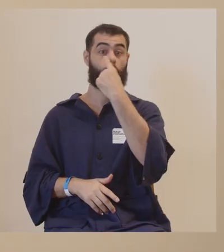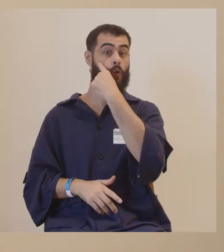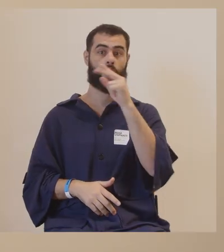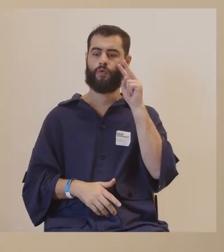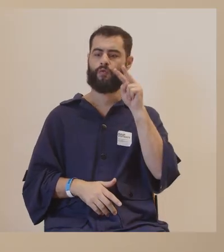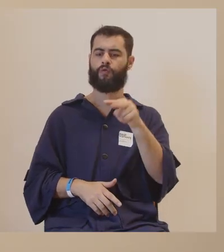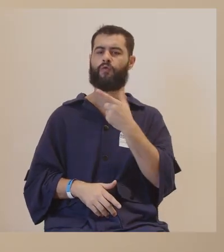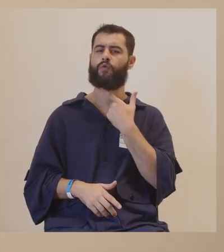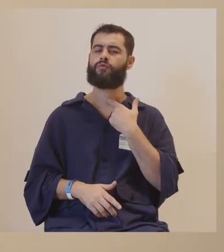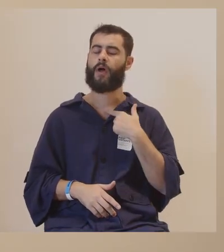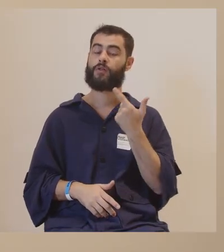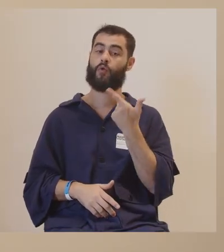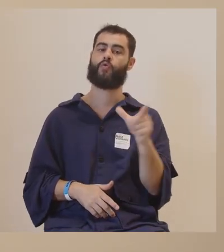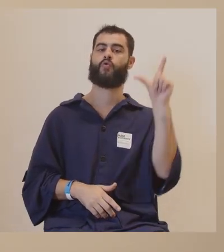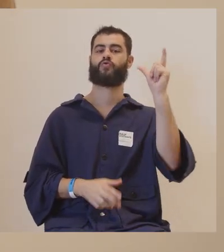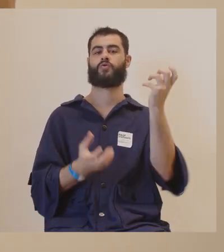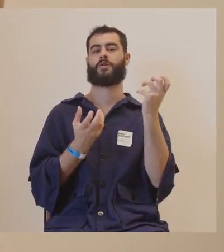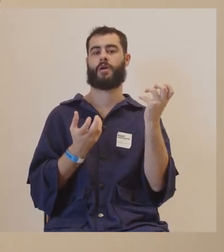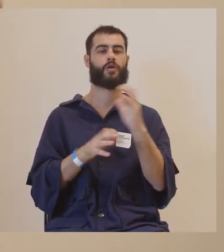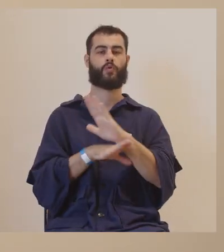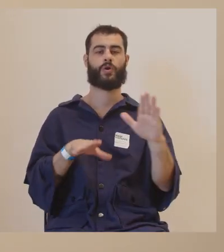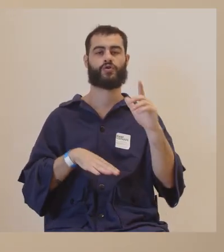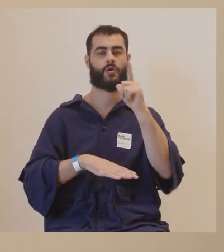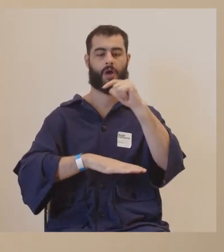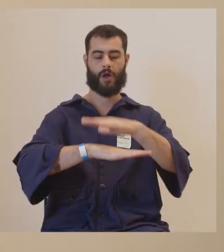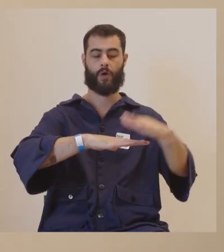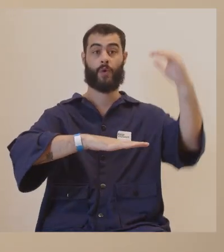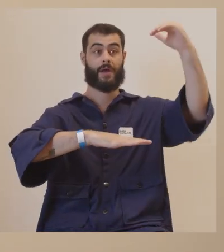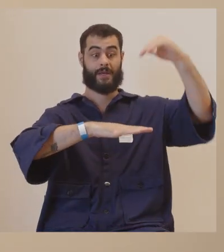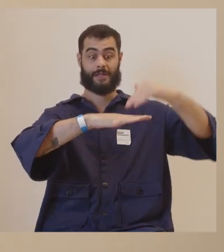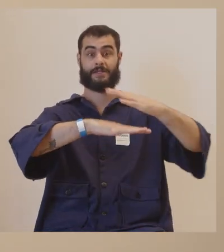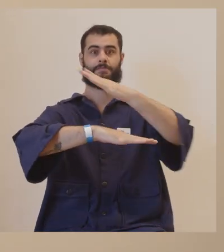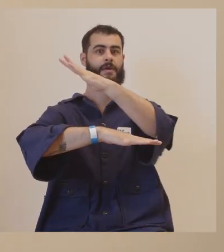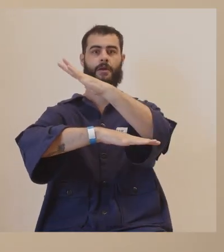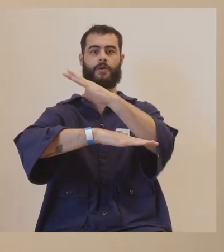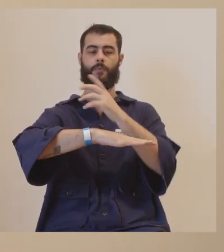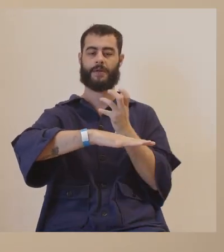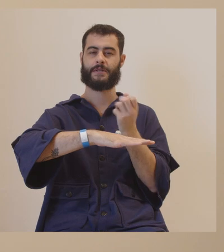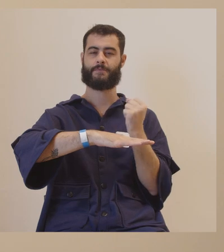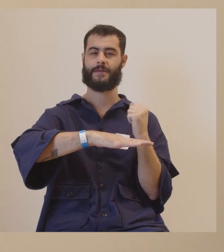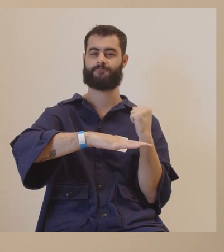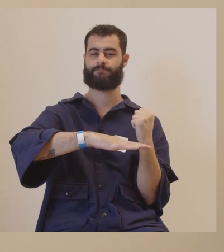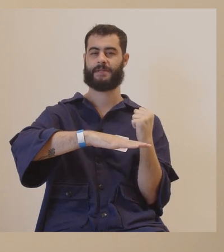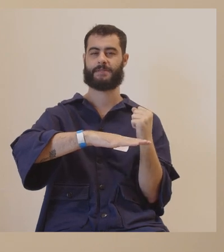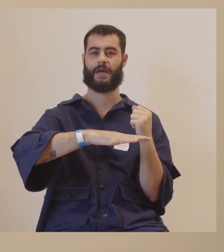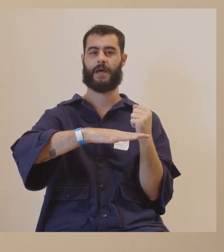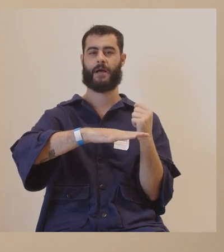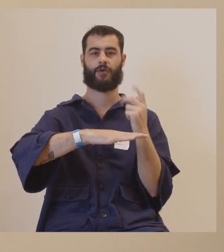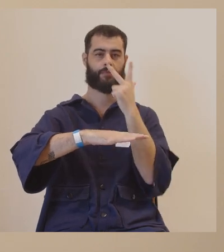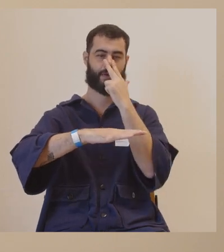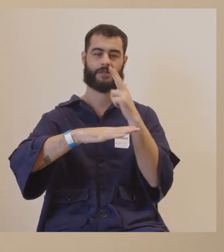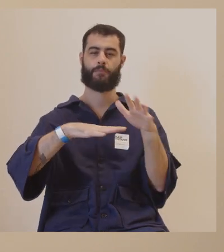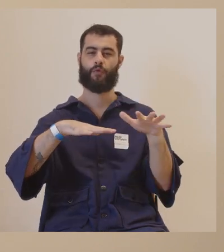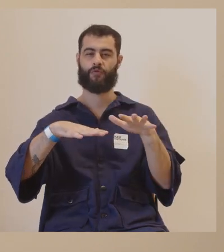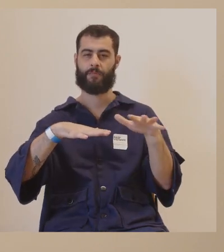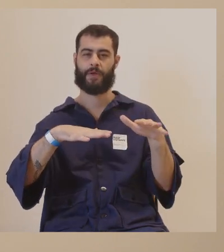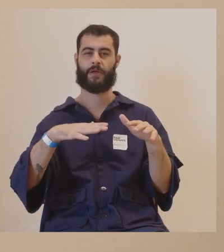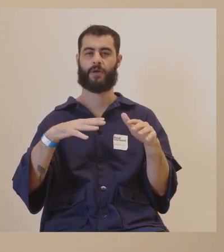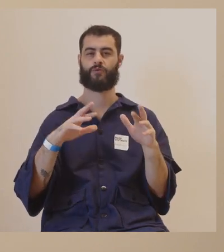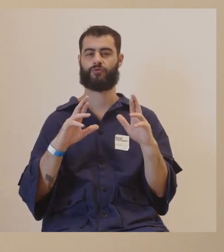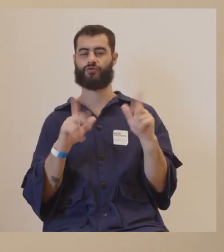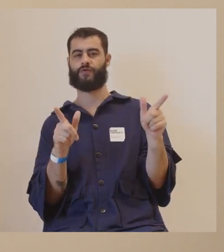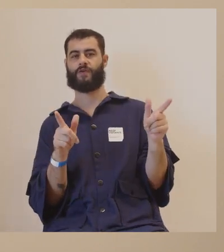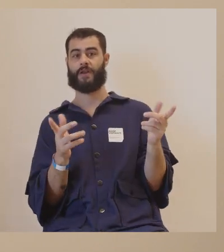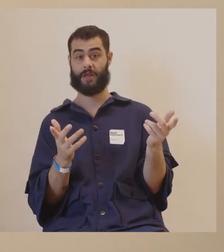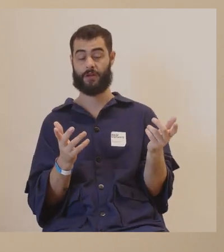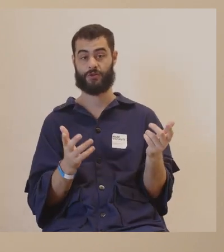superfície espelhada para se tornar numa espécie de coisa densa, móvel, né, e etc. Isso já tem